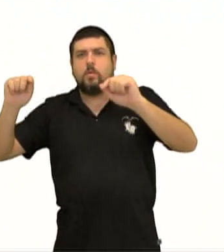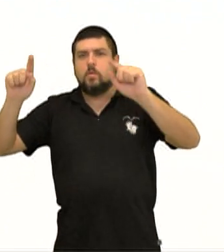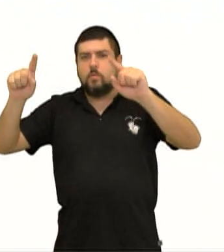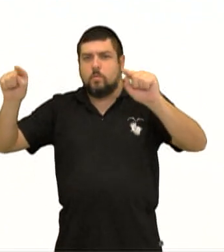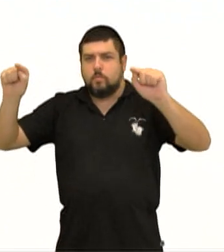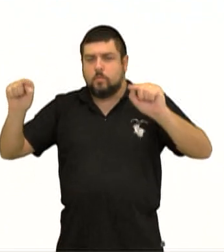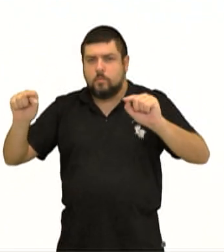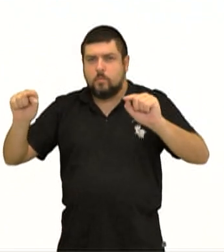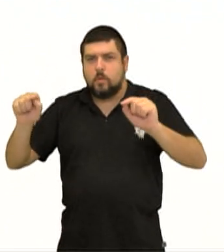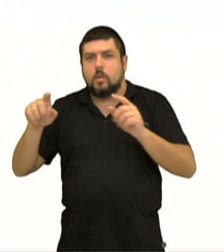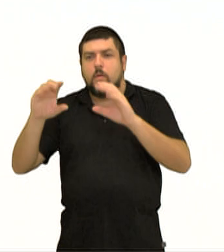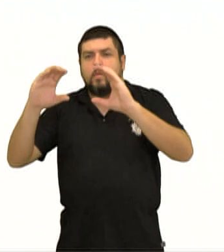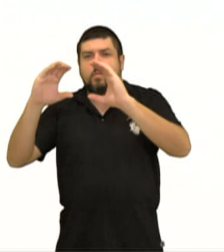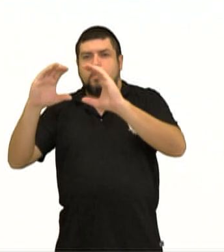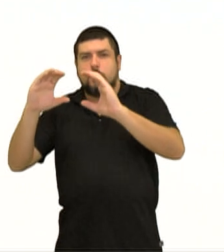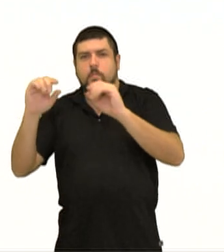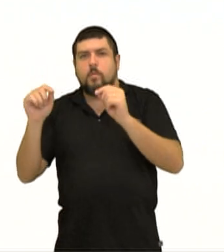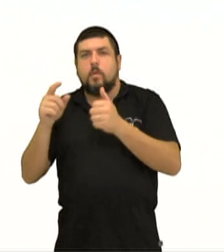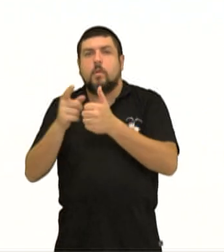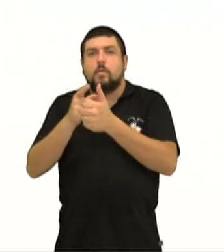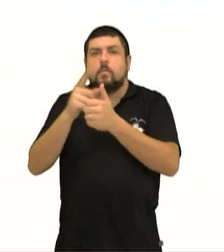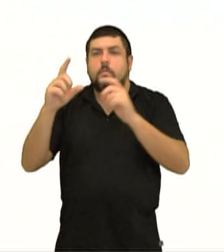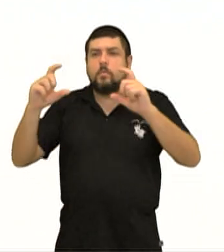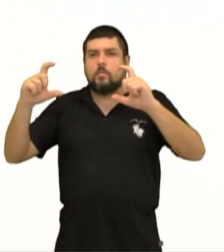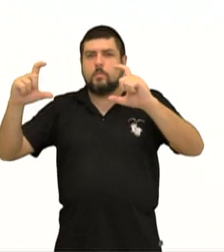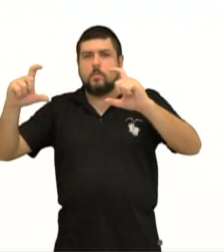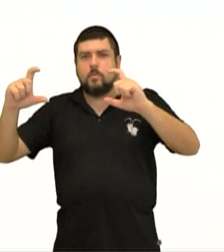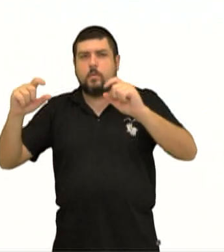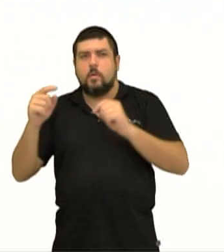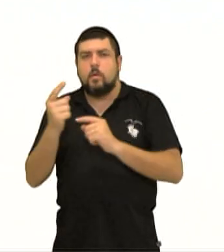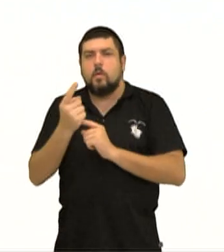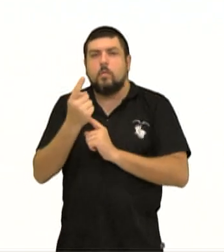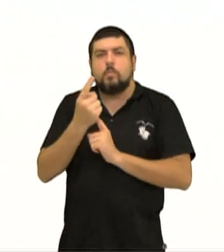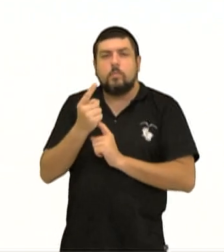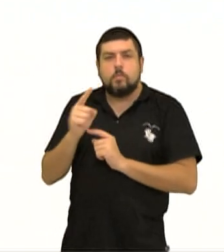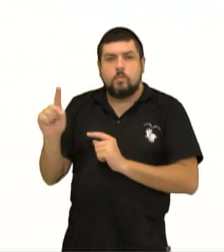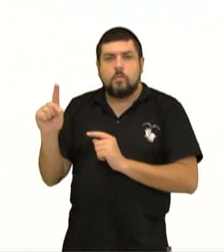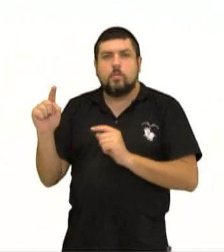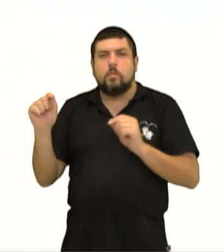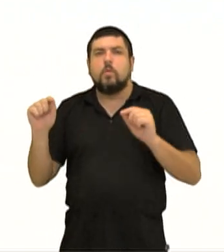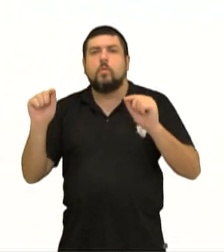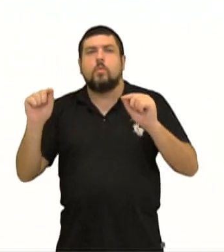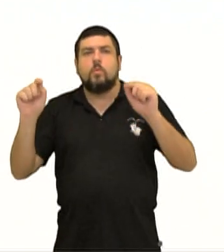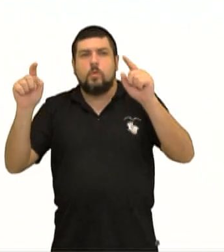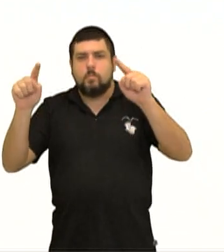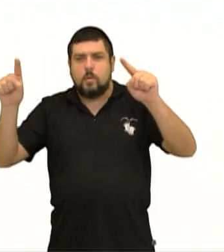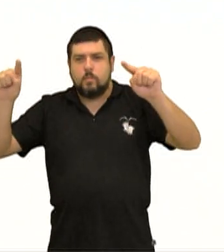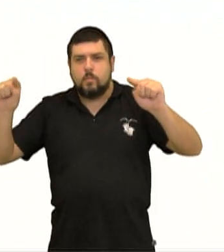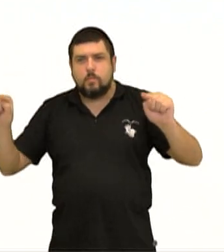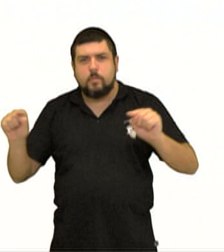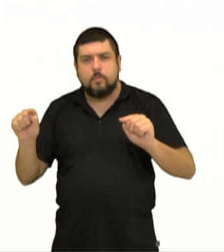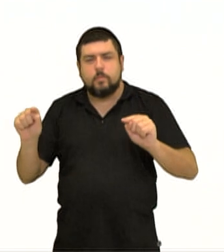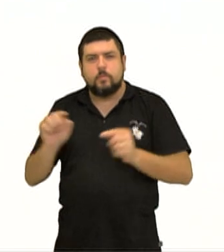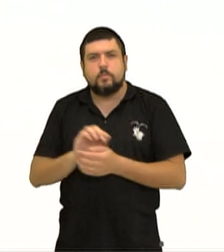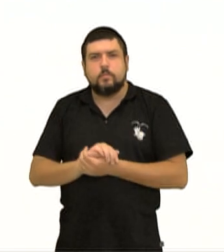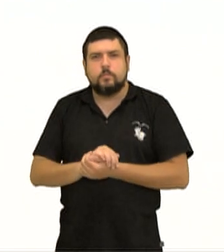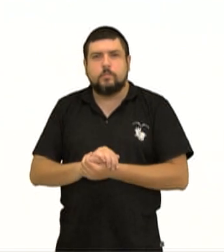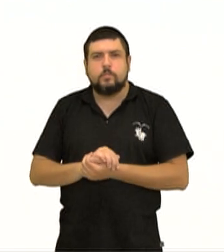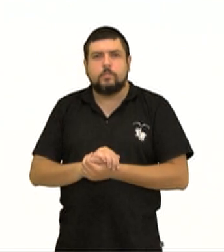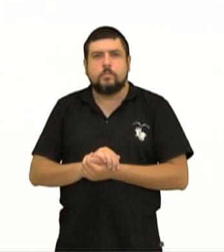resolveu primeiro o que está dentro do colchetes. E, por último, ele resolveu o que está dentro das chaves,